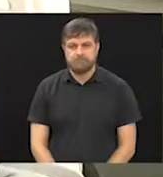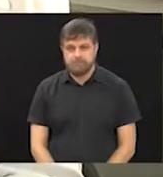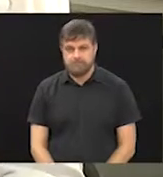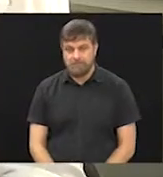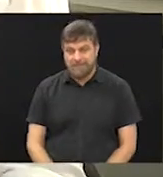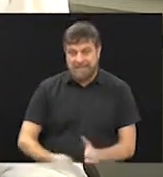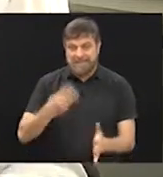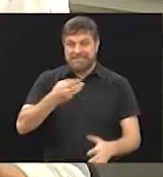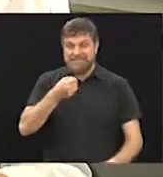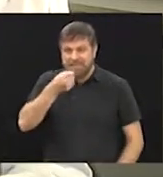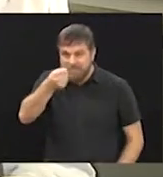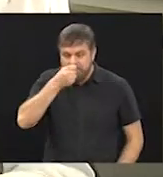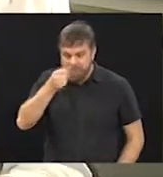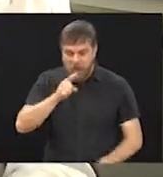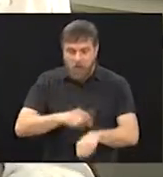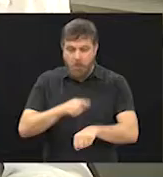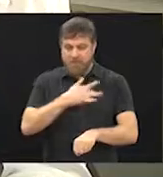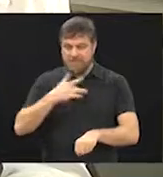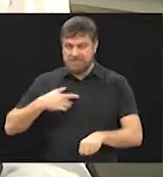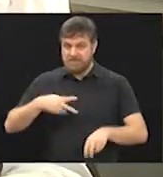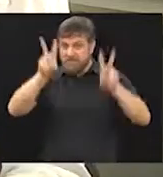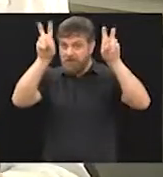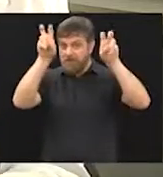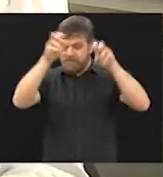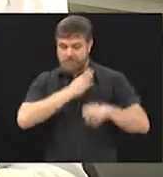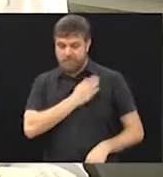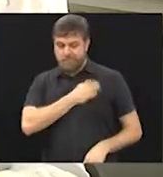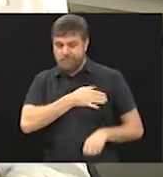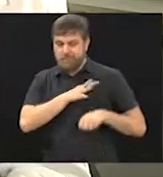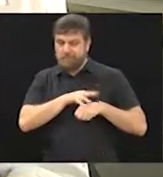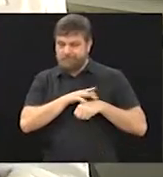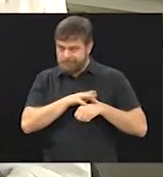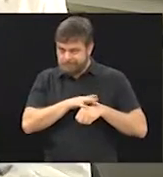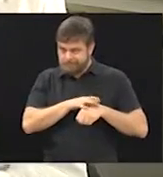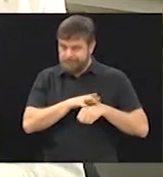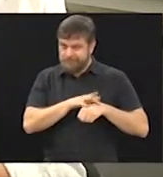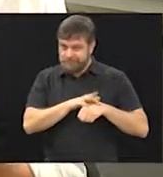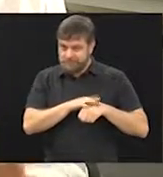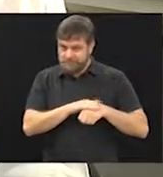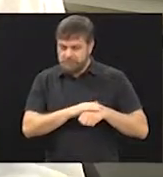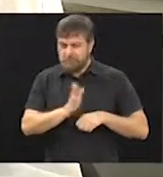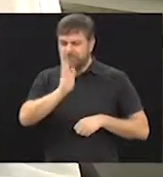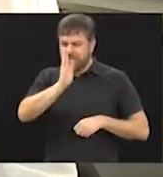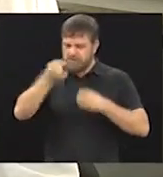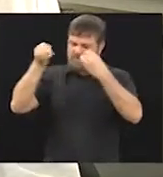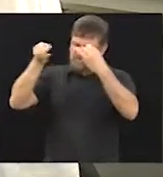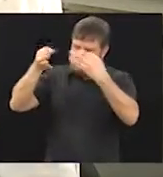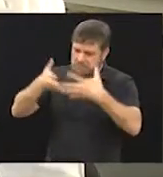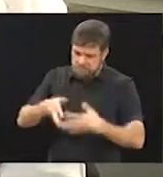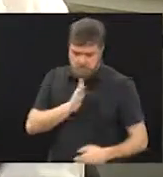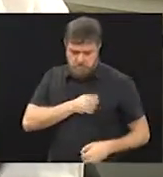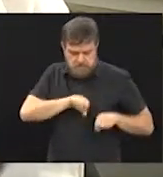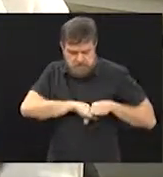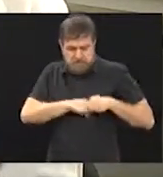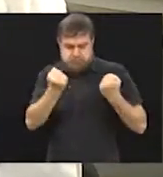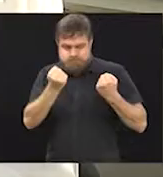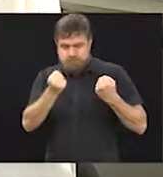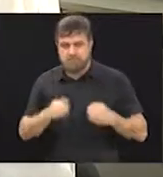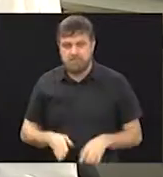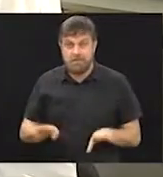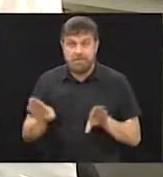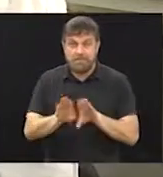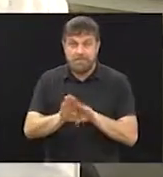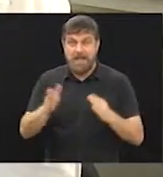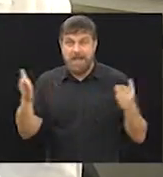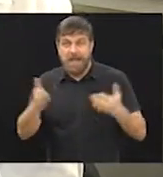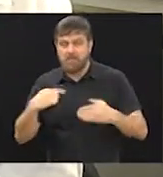Estamos no terceiro e último bloco do Momento Saúde, que hoje está falando sobre doenças cardiovasculares. Nós já falamos sobre infarto agudo do miocárdio e